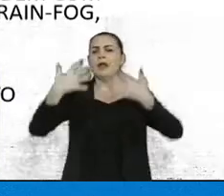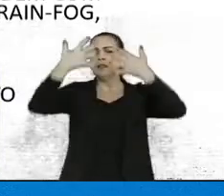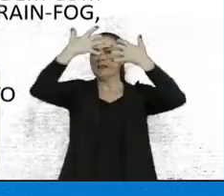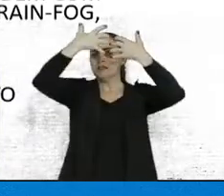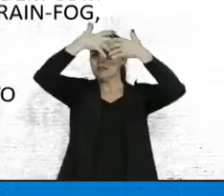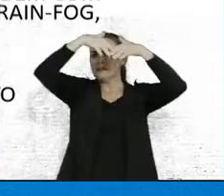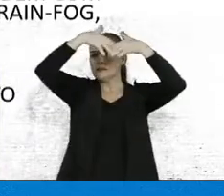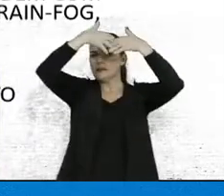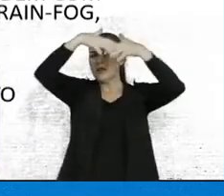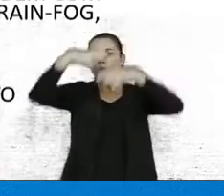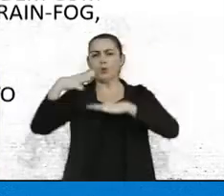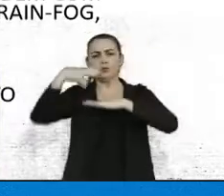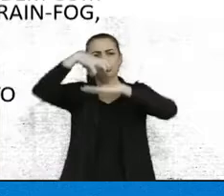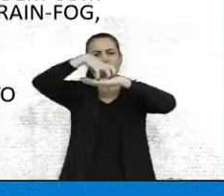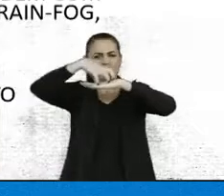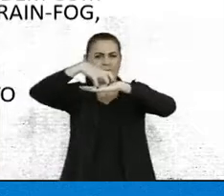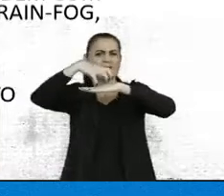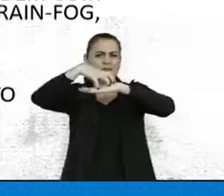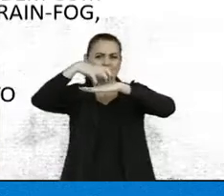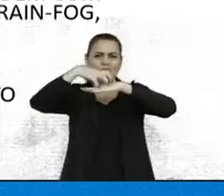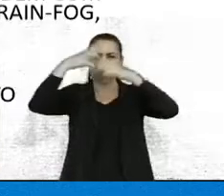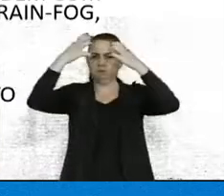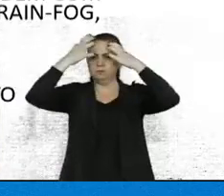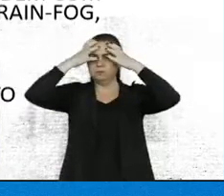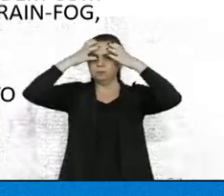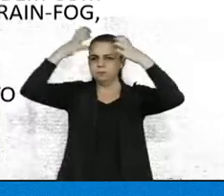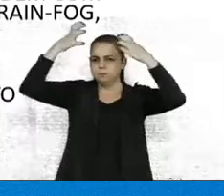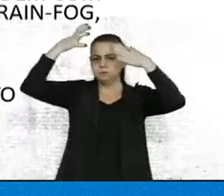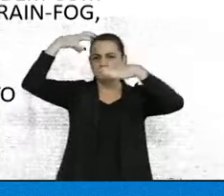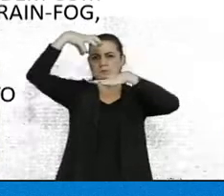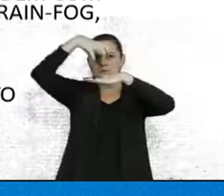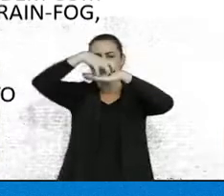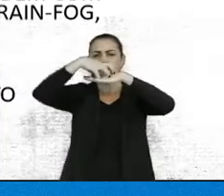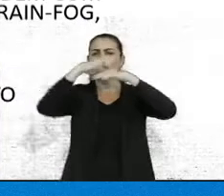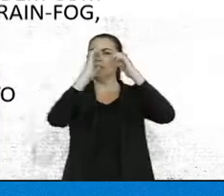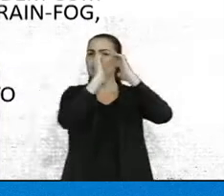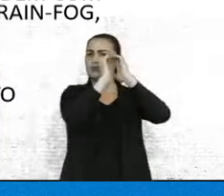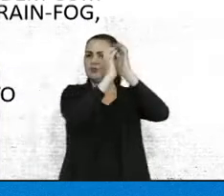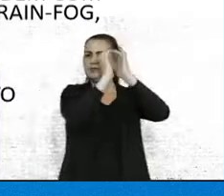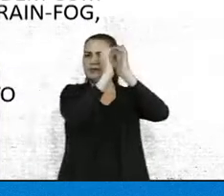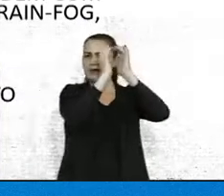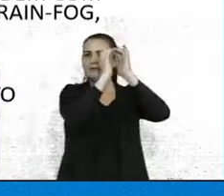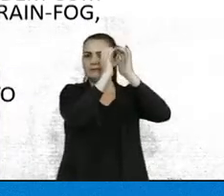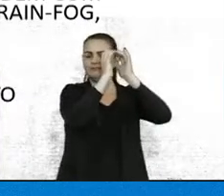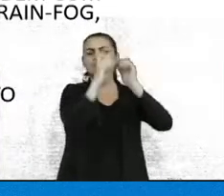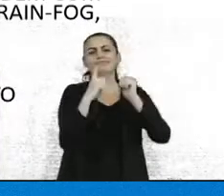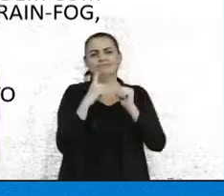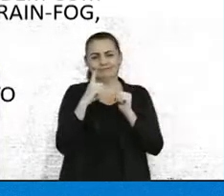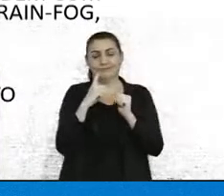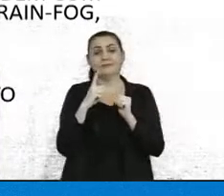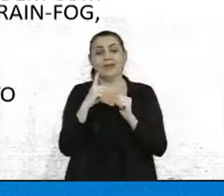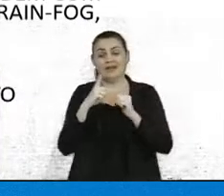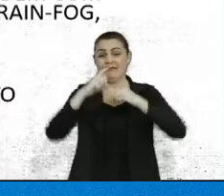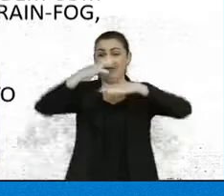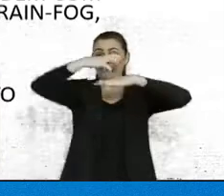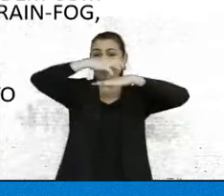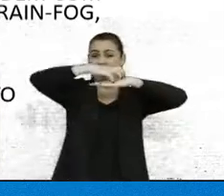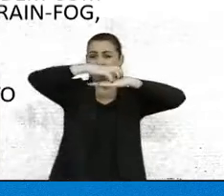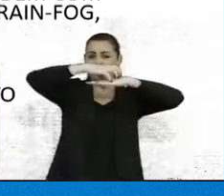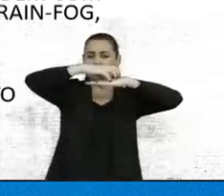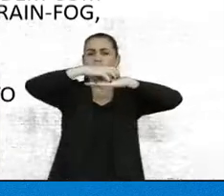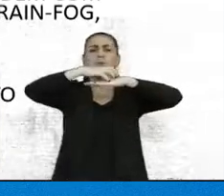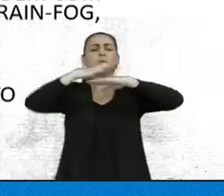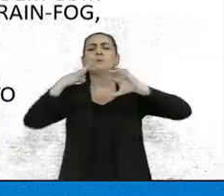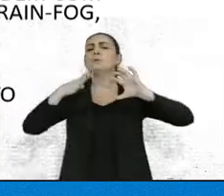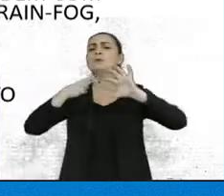alteração inflamatória no nosso cérebro. E essa neuroinflamação pode estar associada com